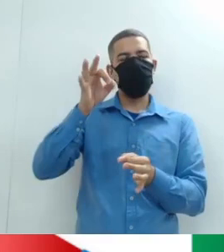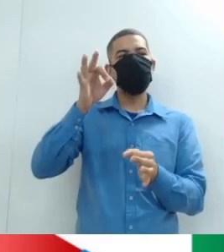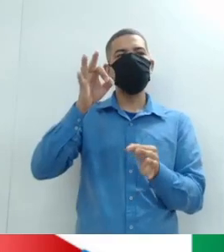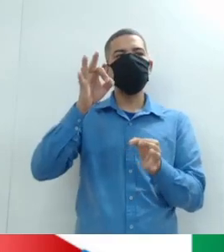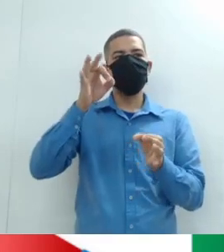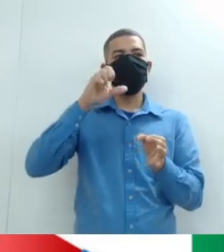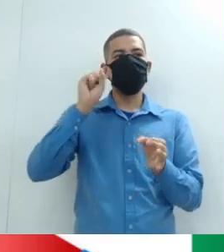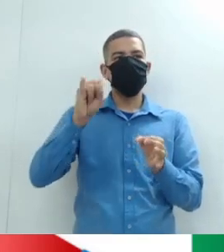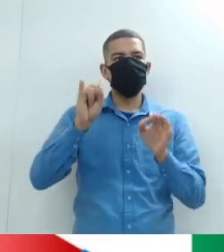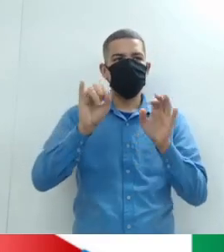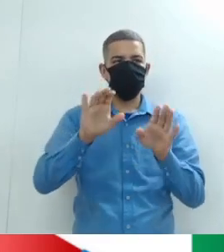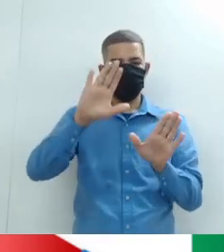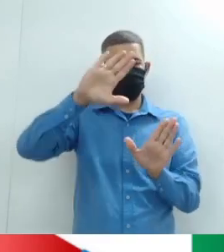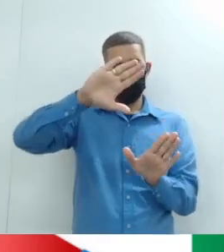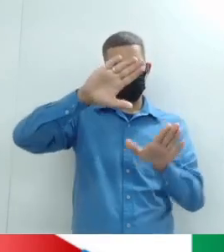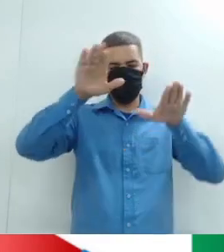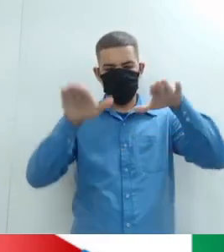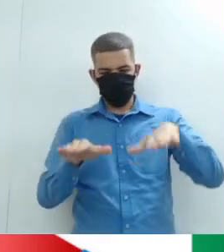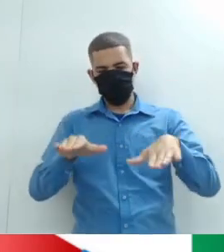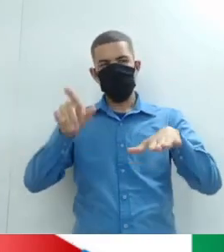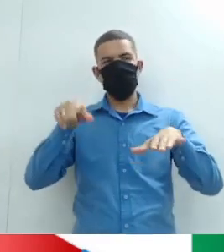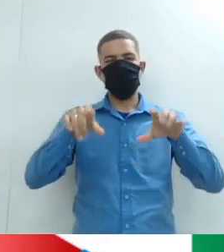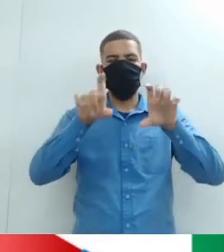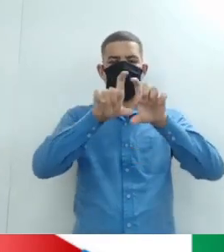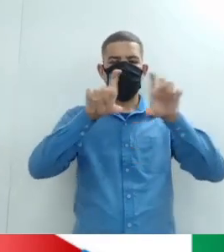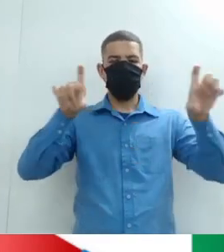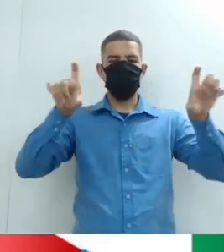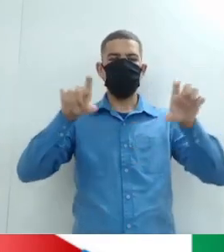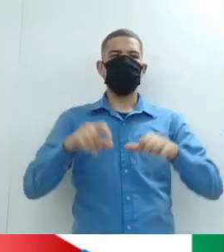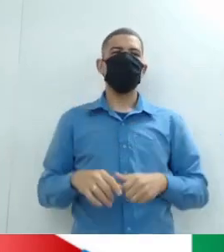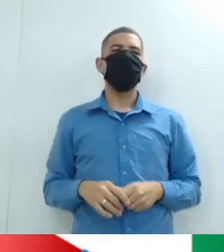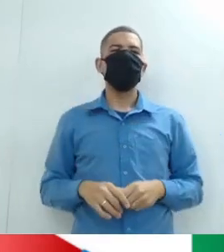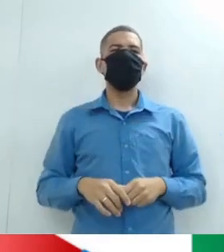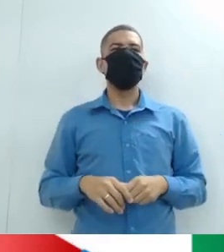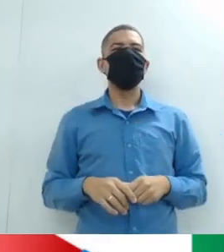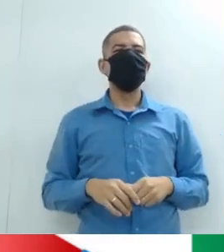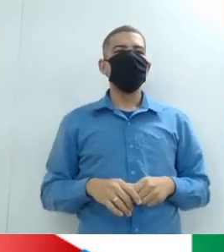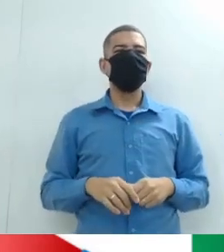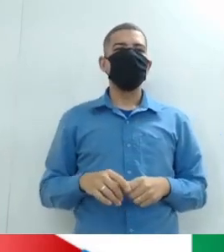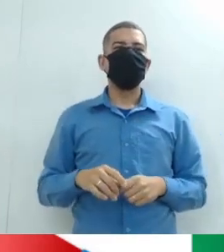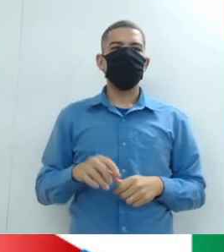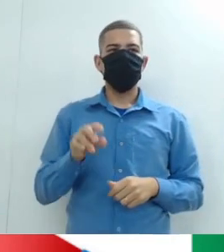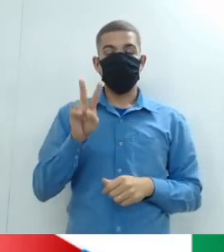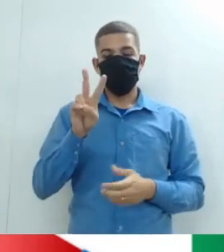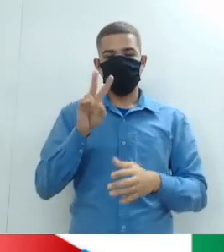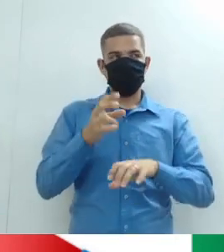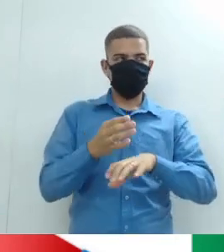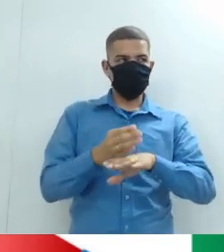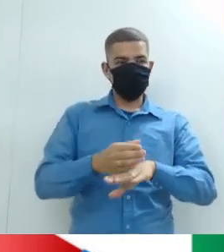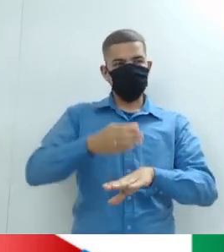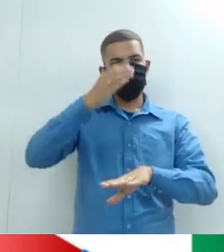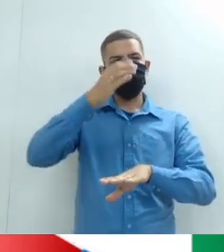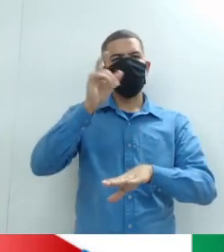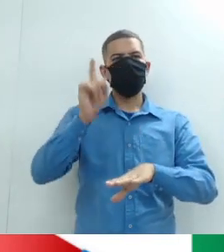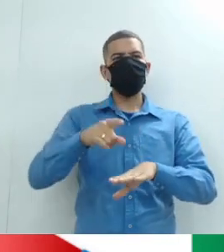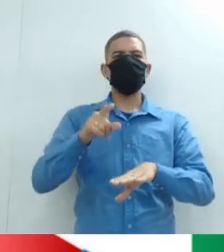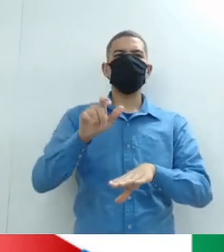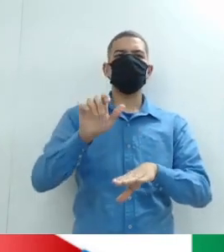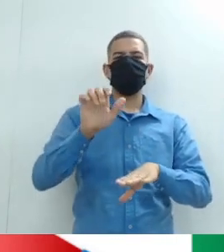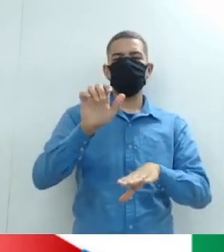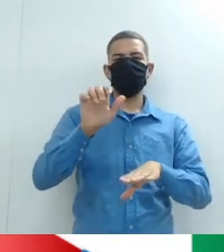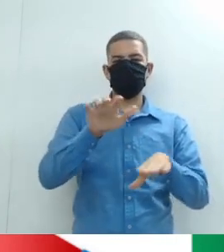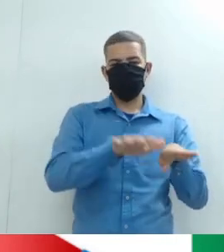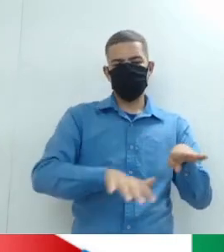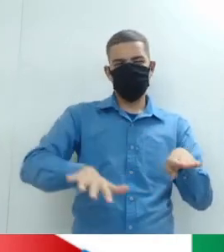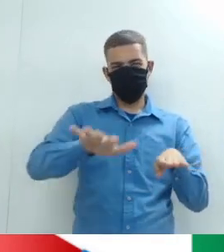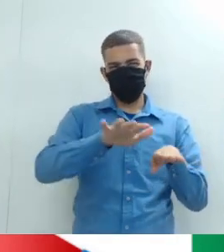um retângulo, na verdade, tá bom? Então vem comigo, ó. Volume do cilindro é a área da base vezes a altura. Mas qual é a